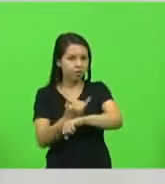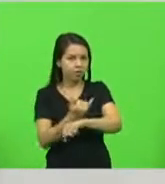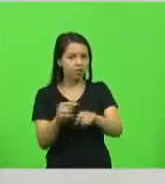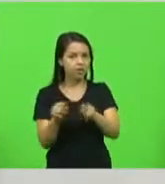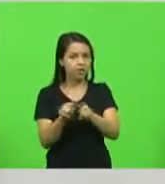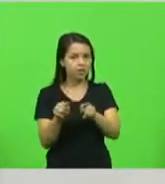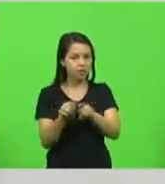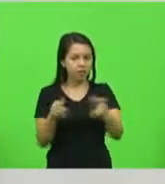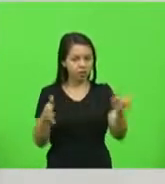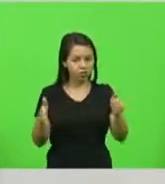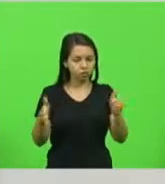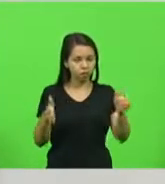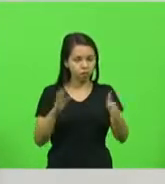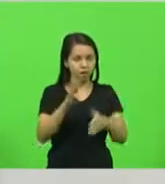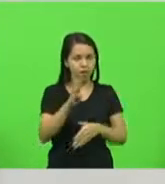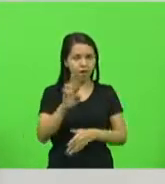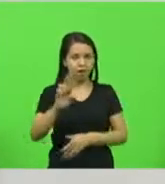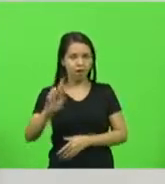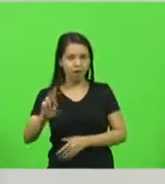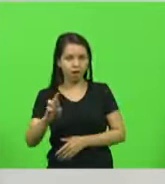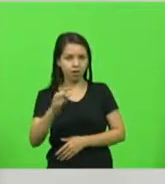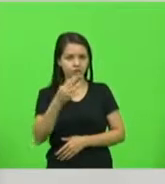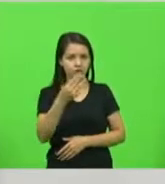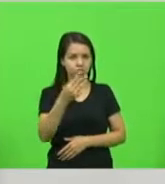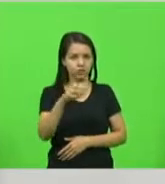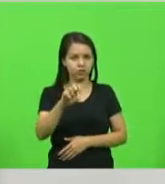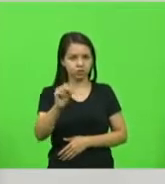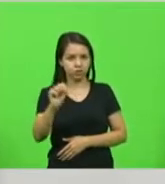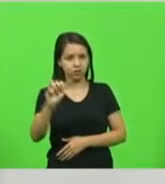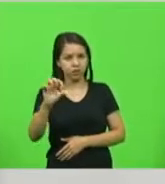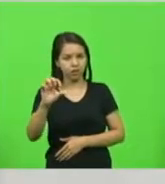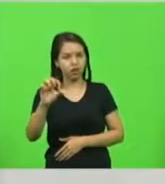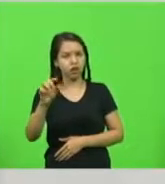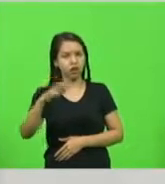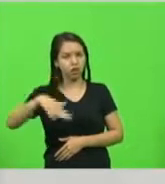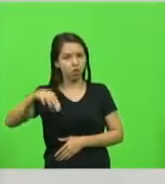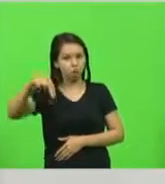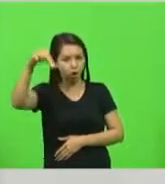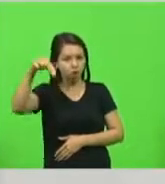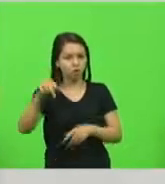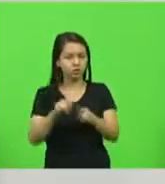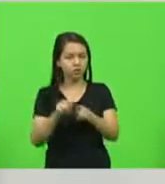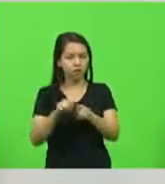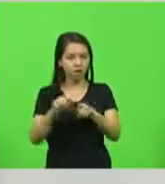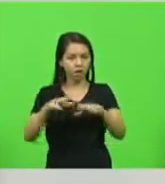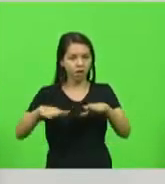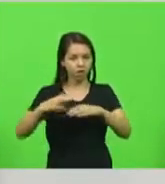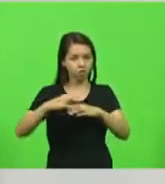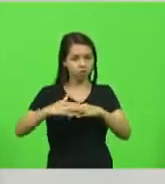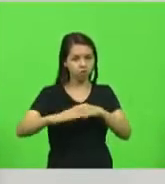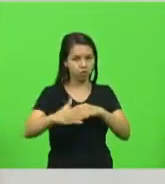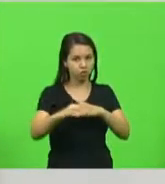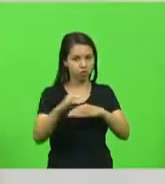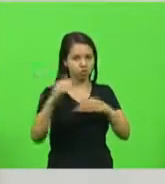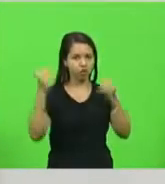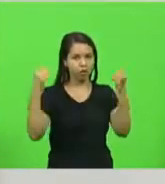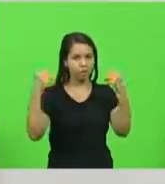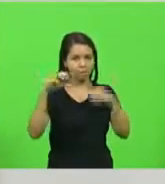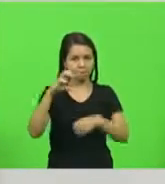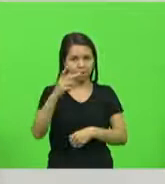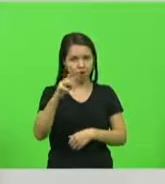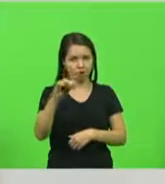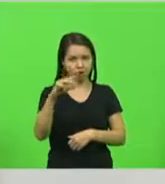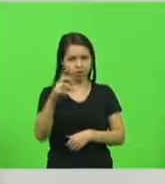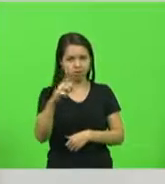da BR-280, no norte, a macroadutora do rio Chapecozinho, a pavimentação entre Ouro e Jaburá,